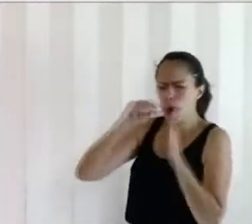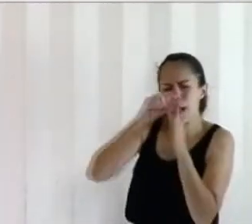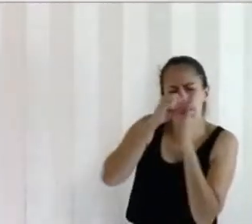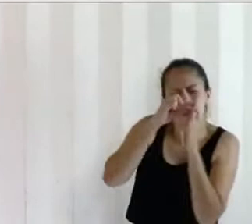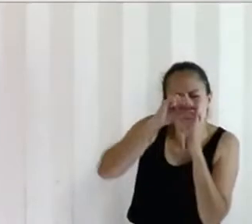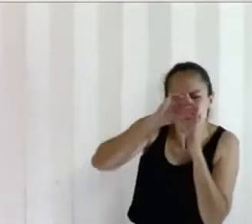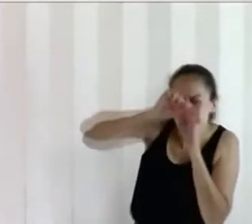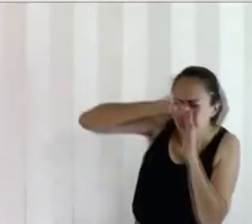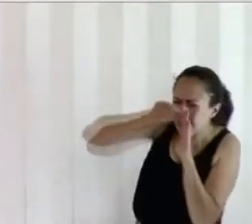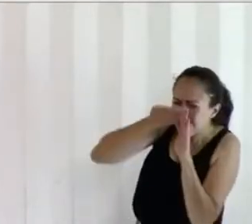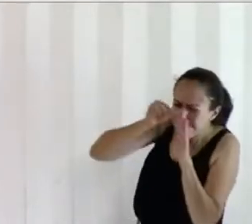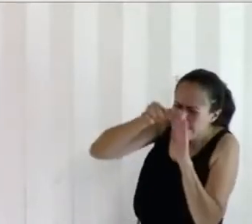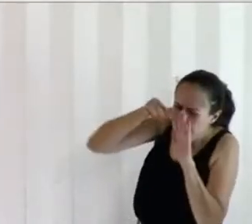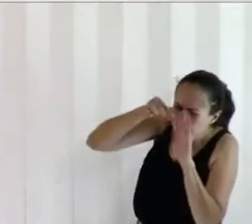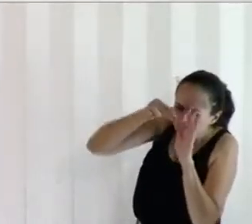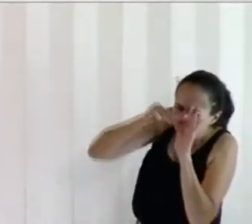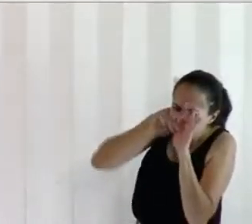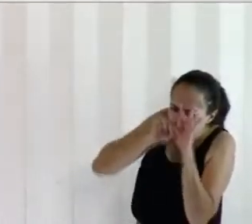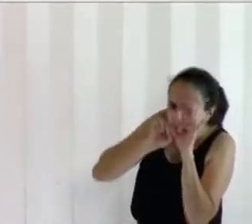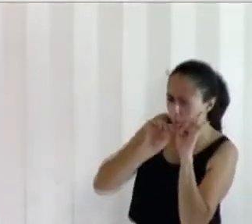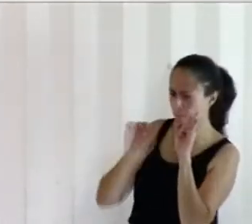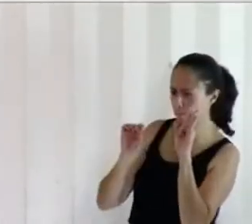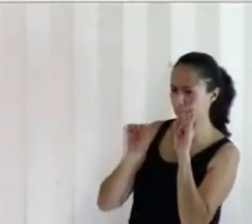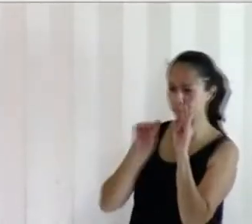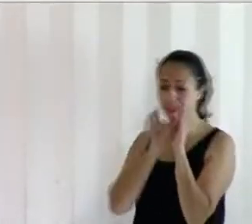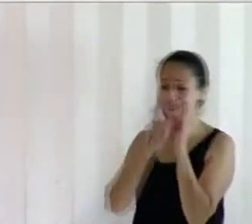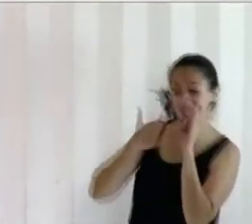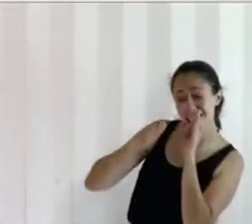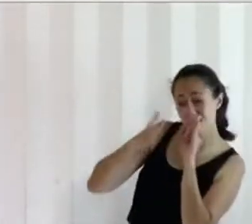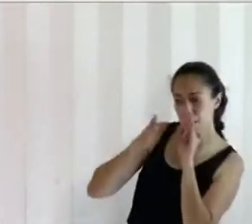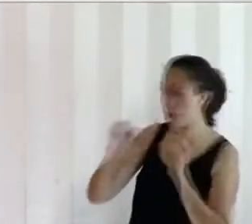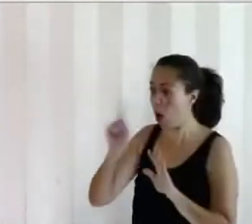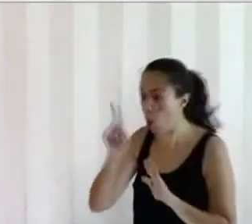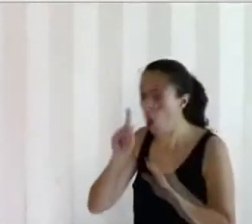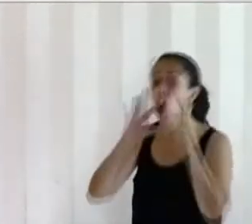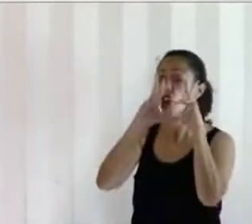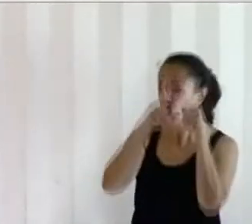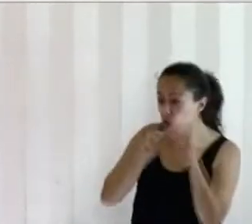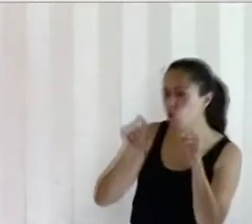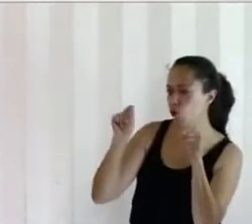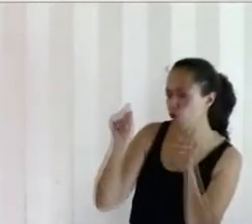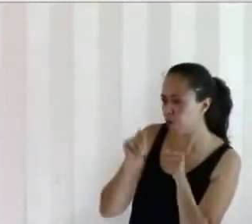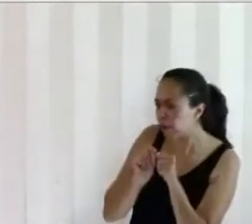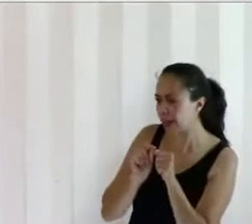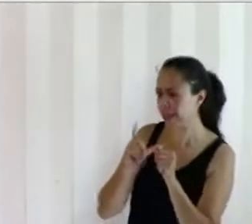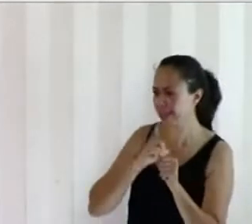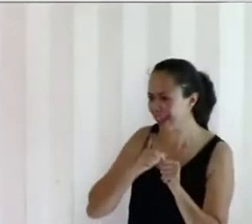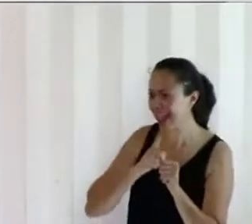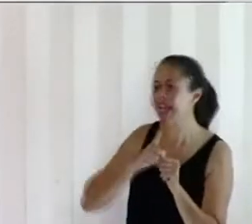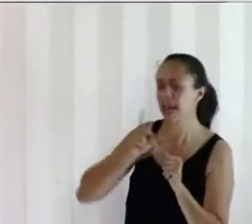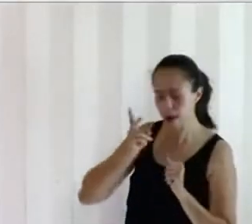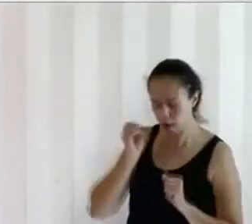o errado, então, né, para outra pessoa, fica numa situação muito difícil comigo.